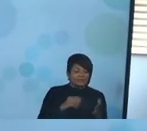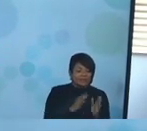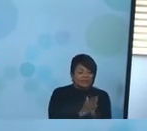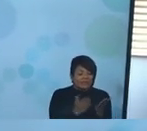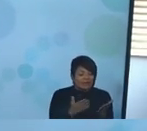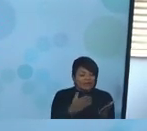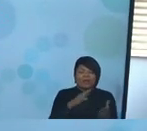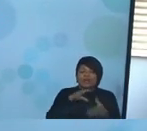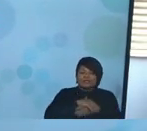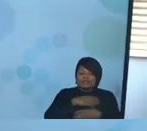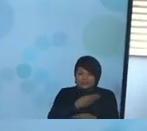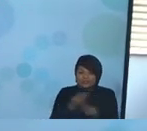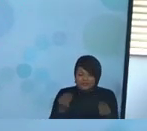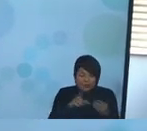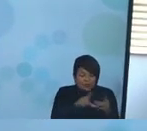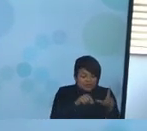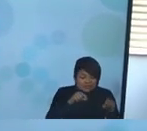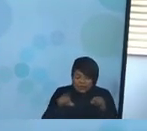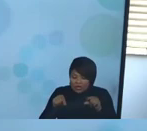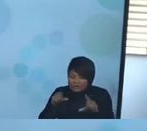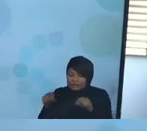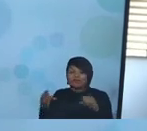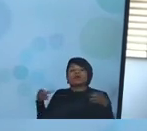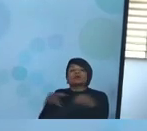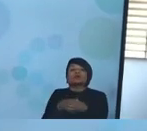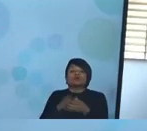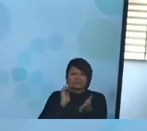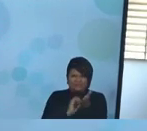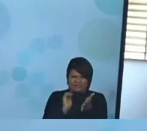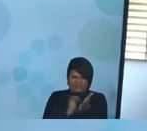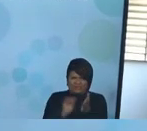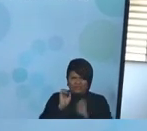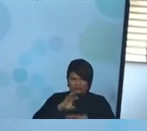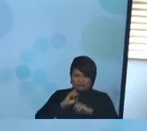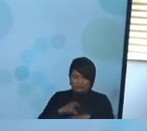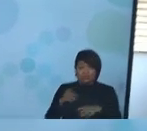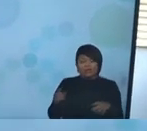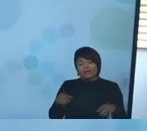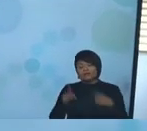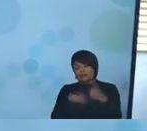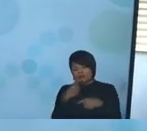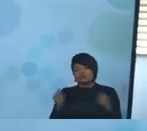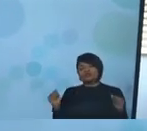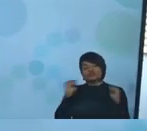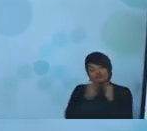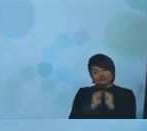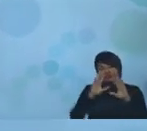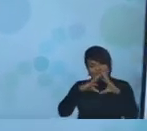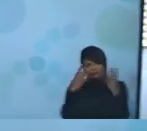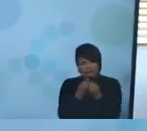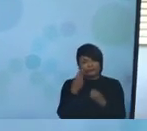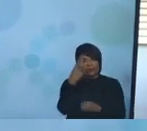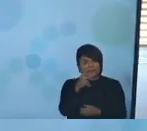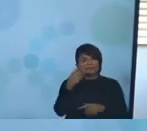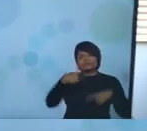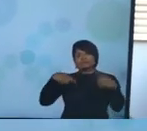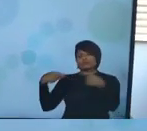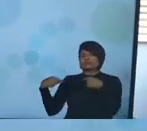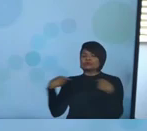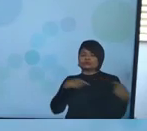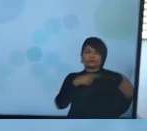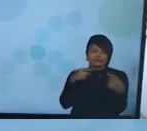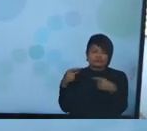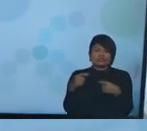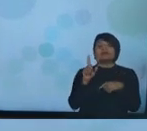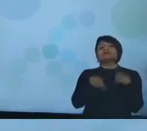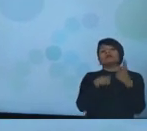produzidas pela equipe CIAI, e depois, junto com a família, vocês irão discutir e